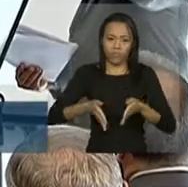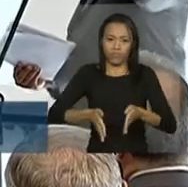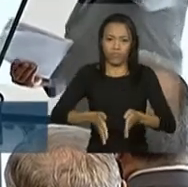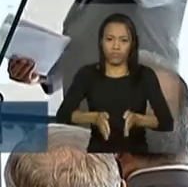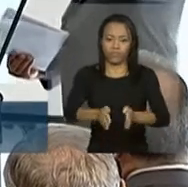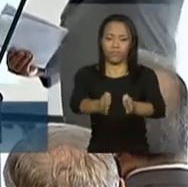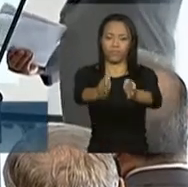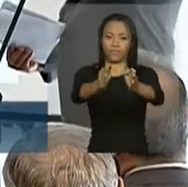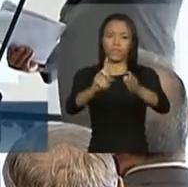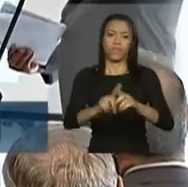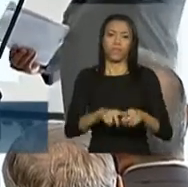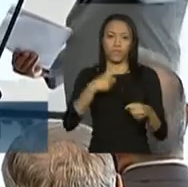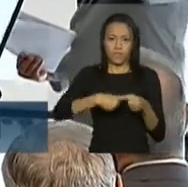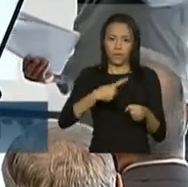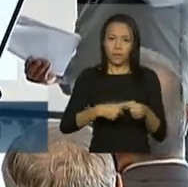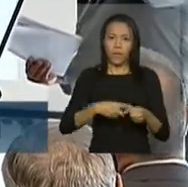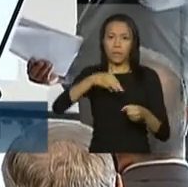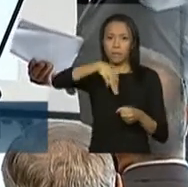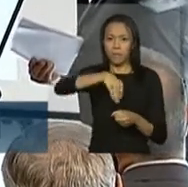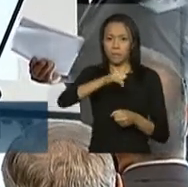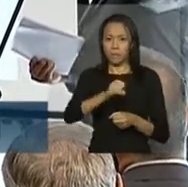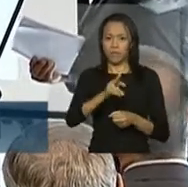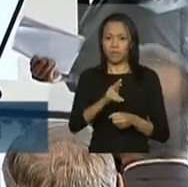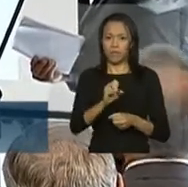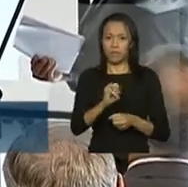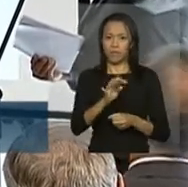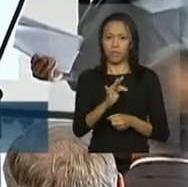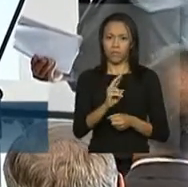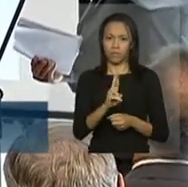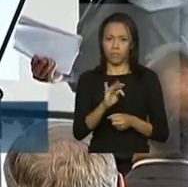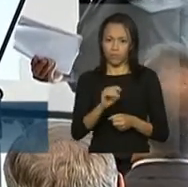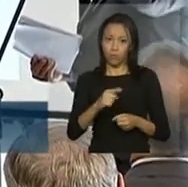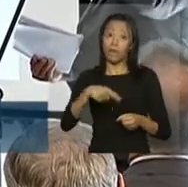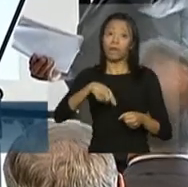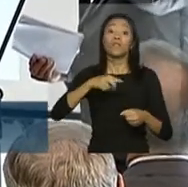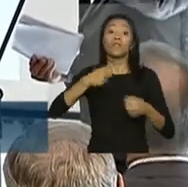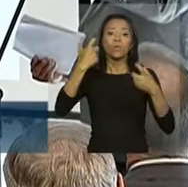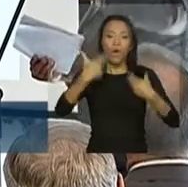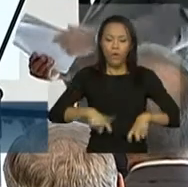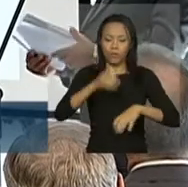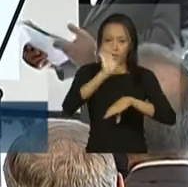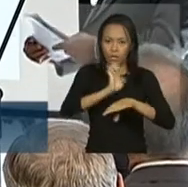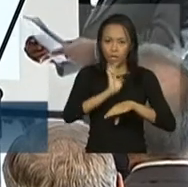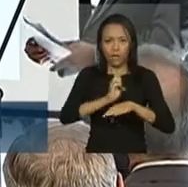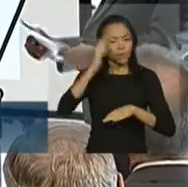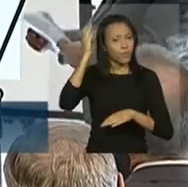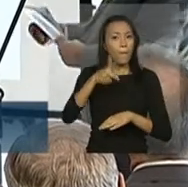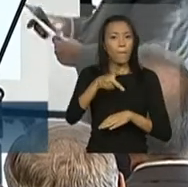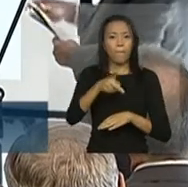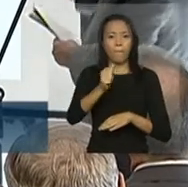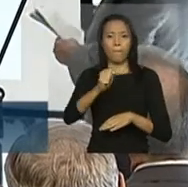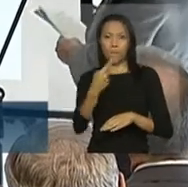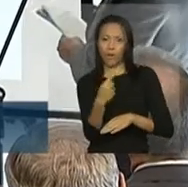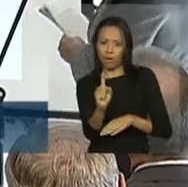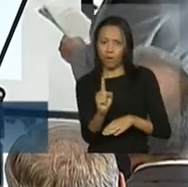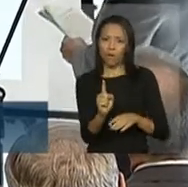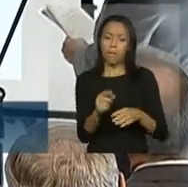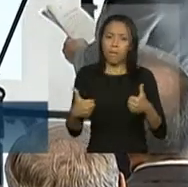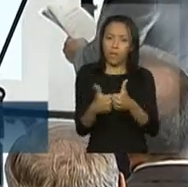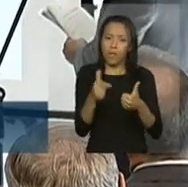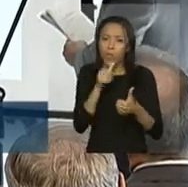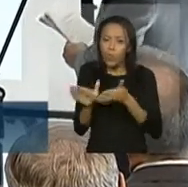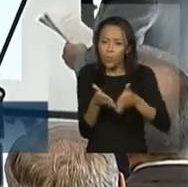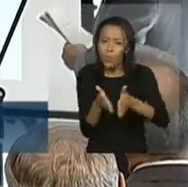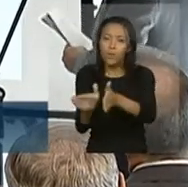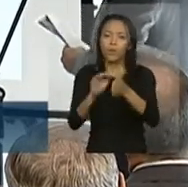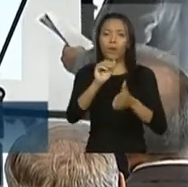que seria de Miritituba, no estado do Pará, do Rio Amazonas, do Rio Tapajós, afluente do Amazonas, até